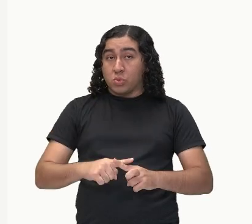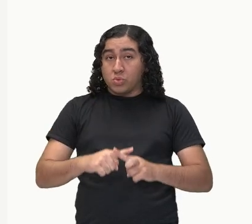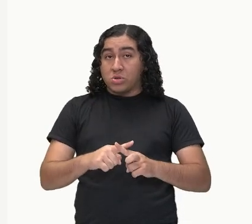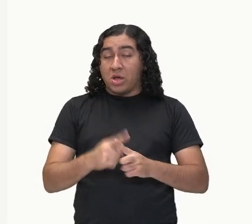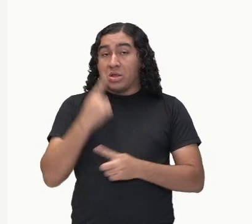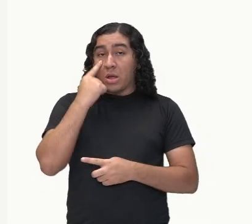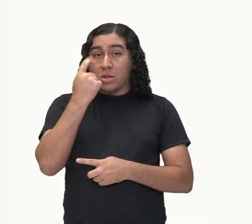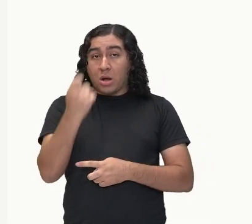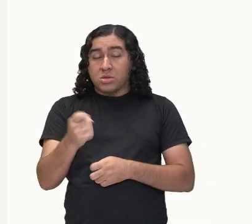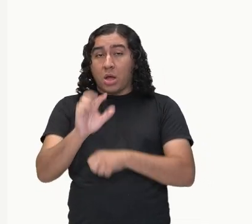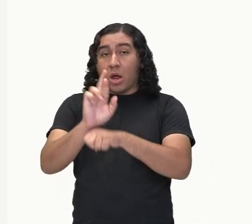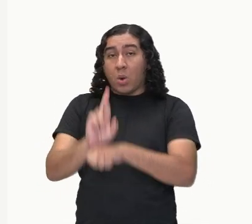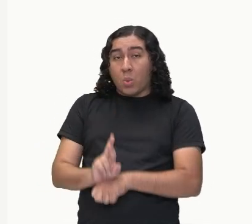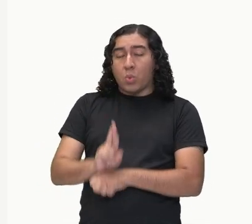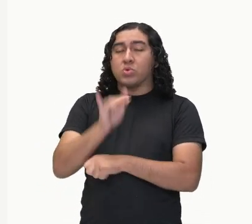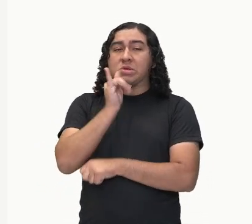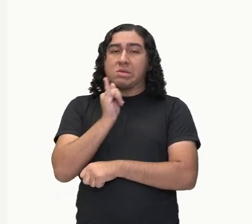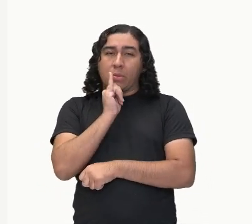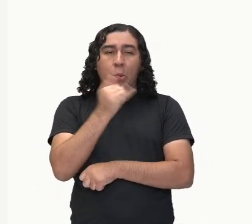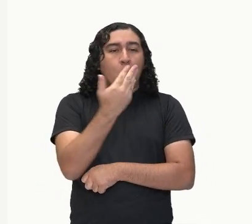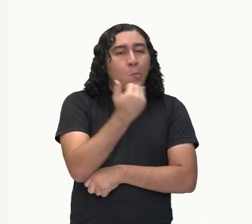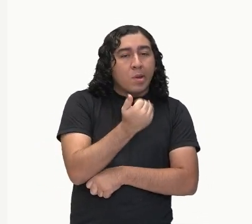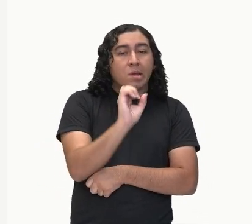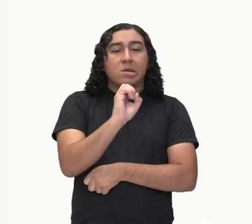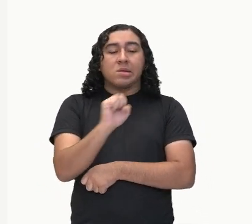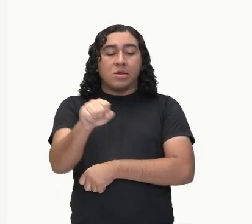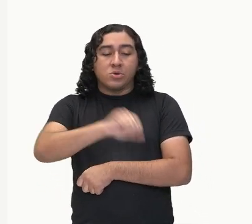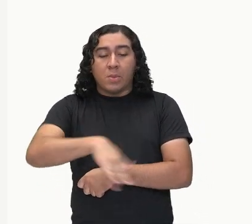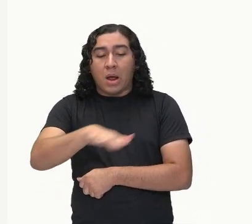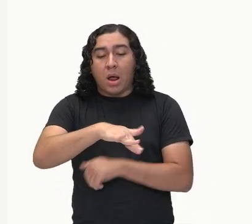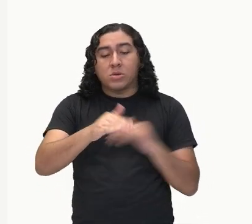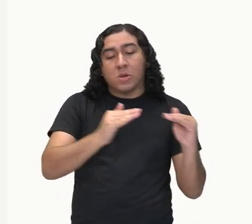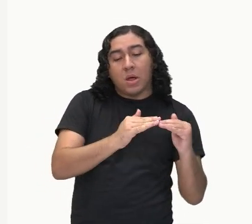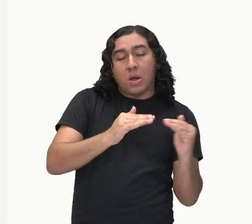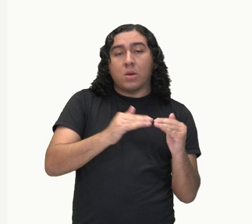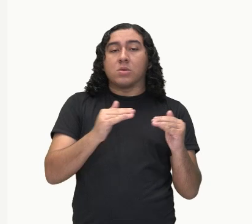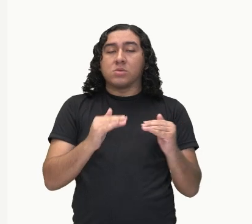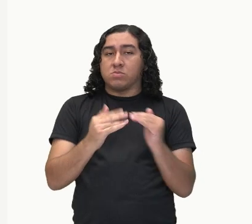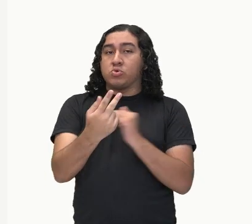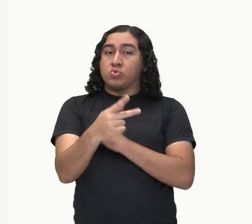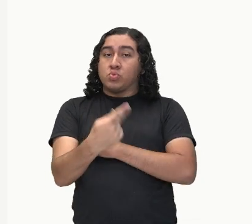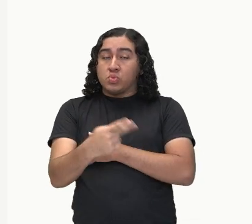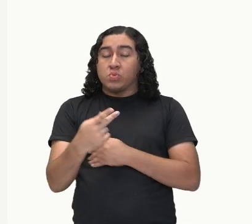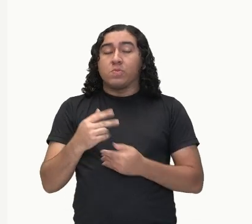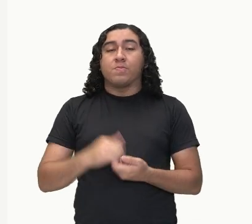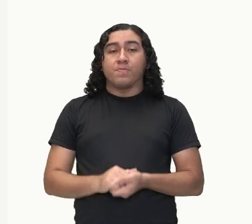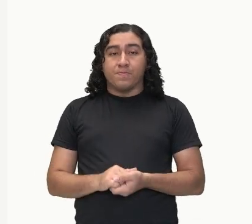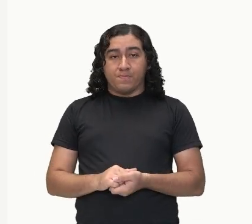como alimento, território, abrigo, né? E tem a questão da